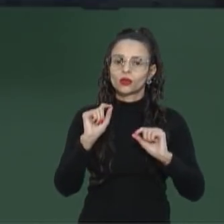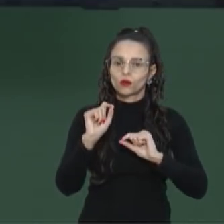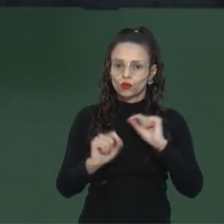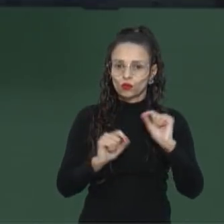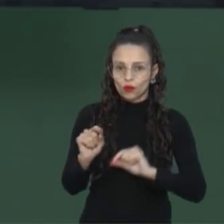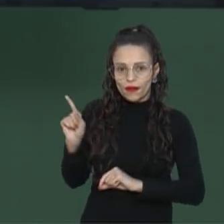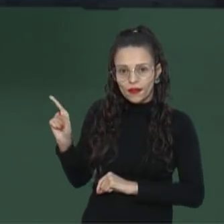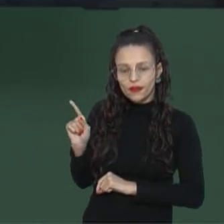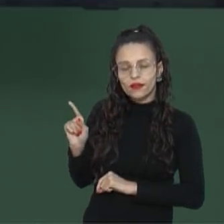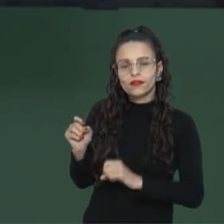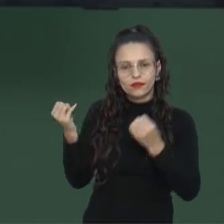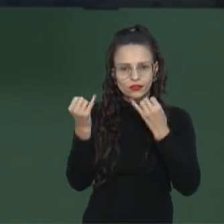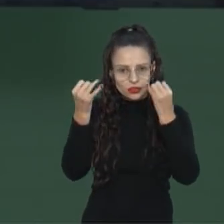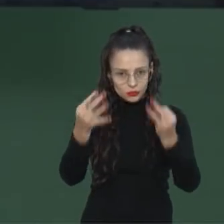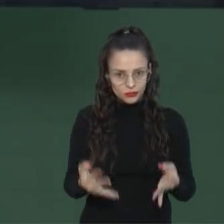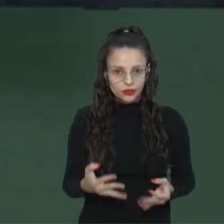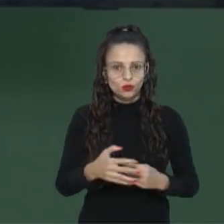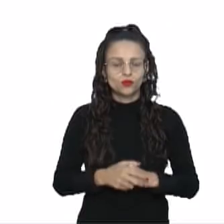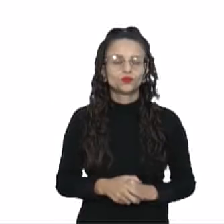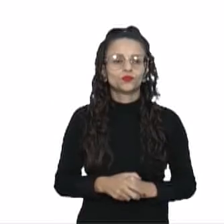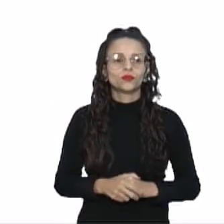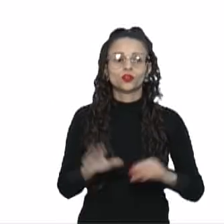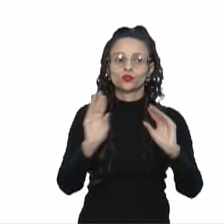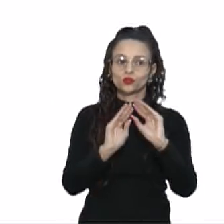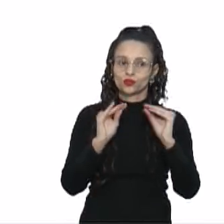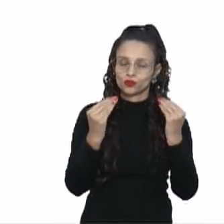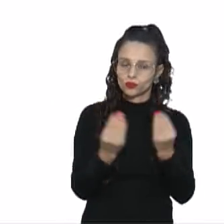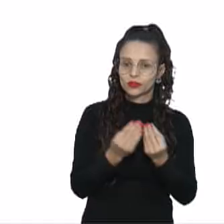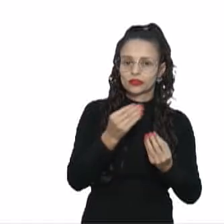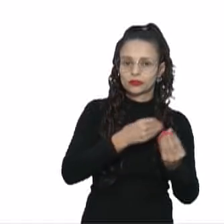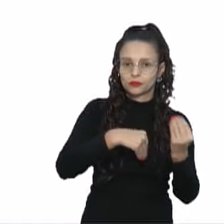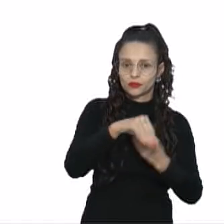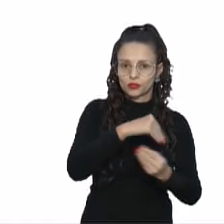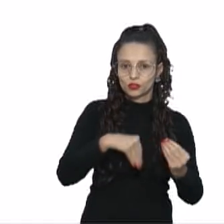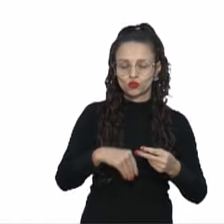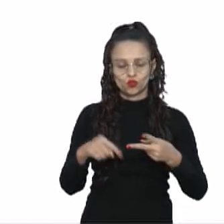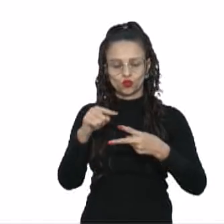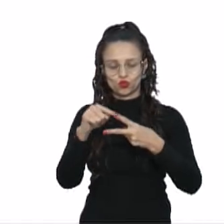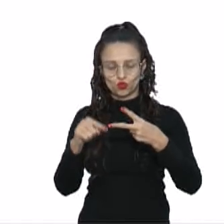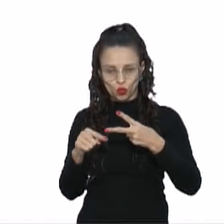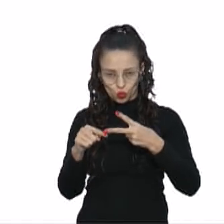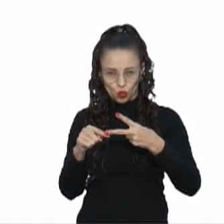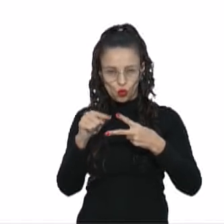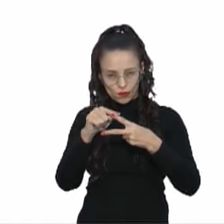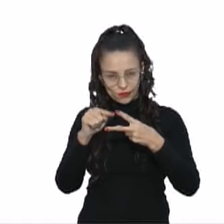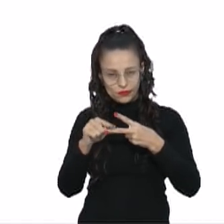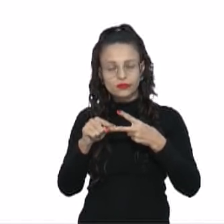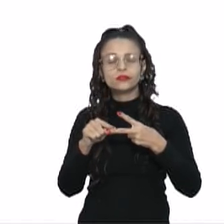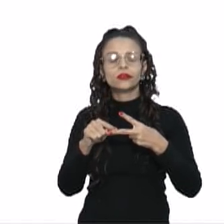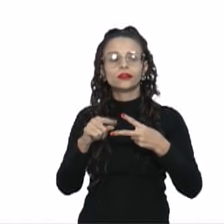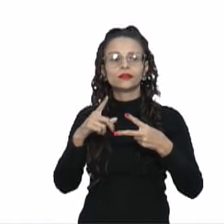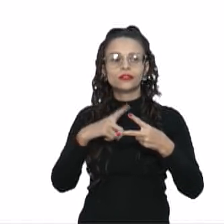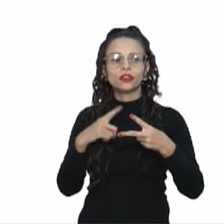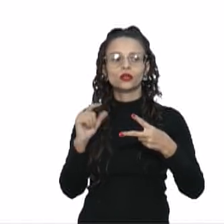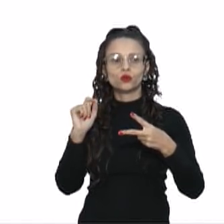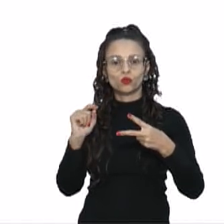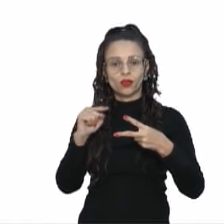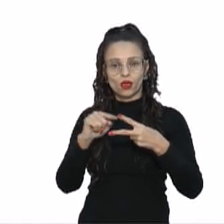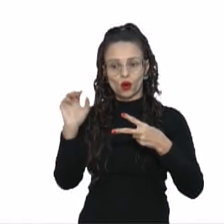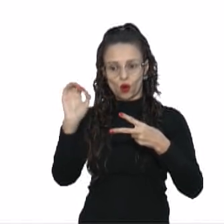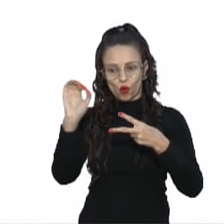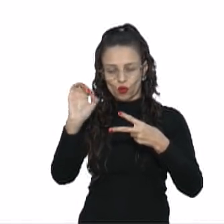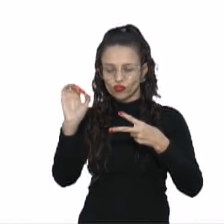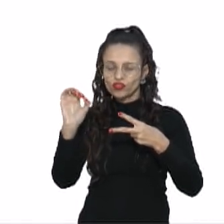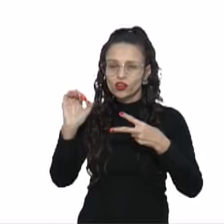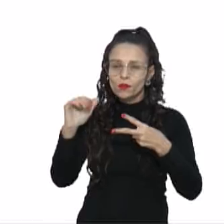falou algo para nós mais ou menos assim. Substâncias compostas de dois tipos de elementos, sendo sempre o oxigênio